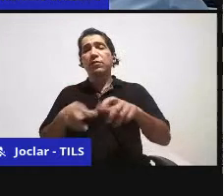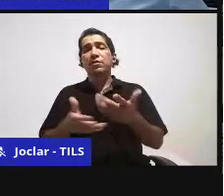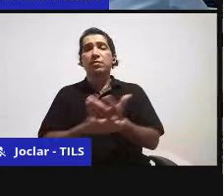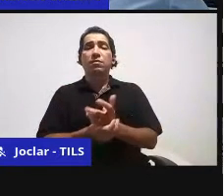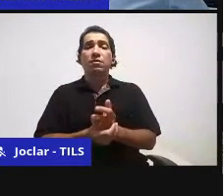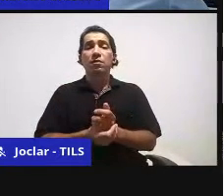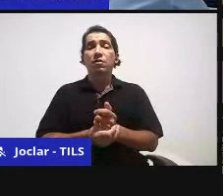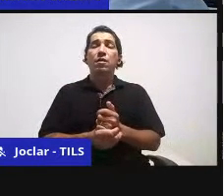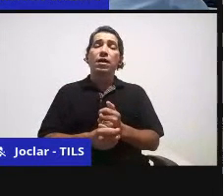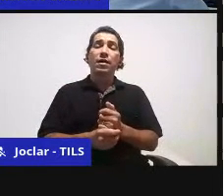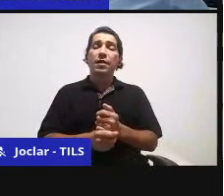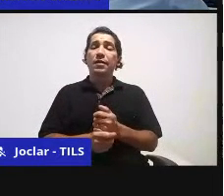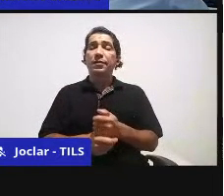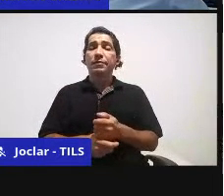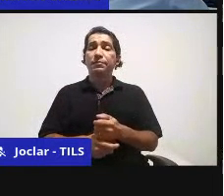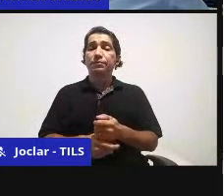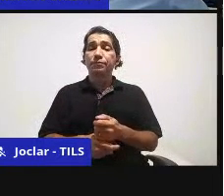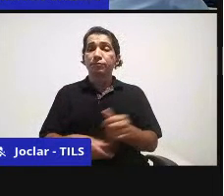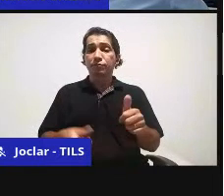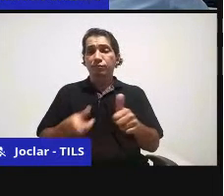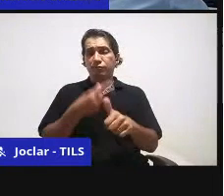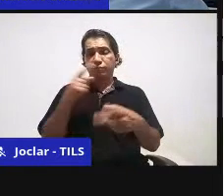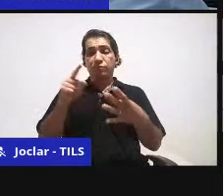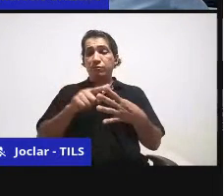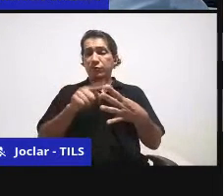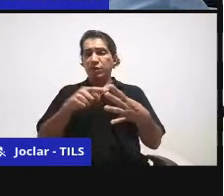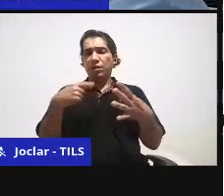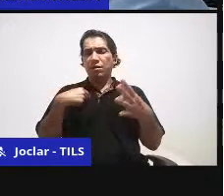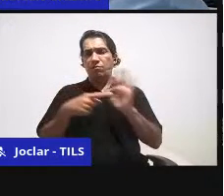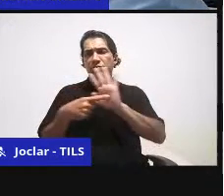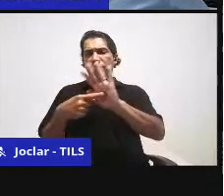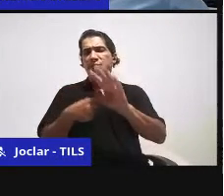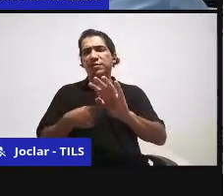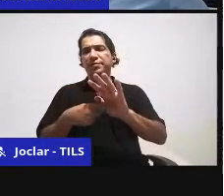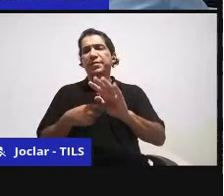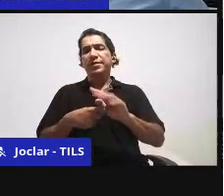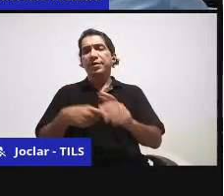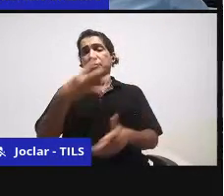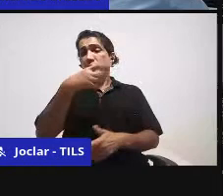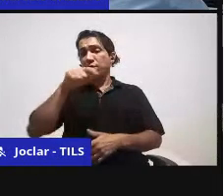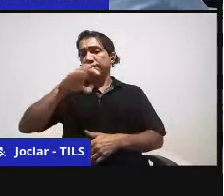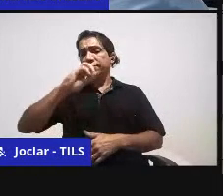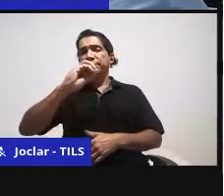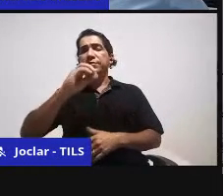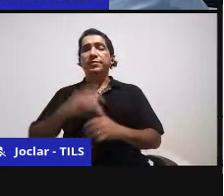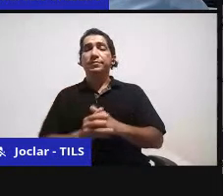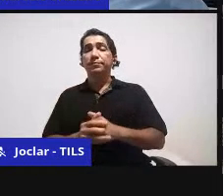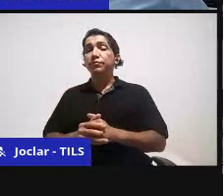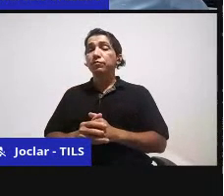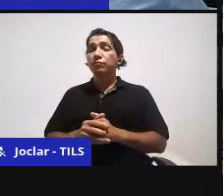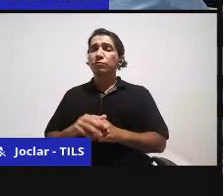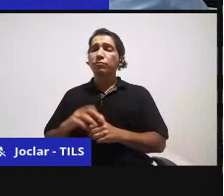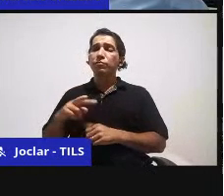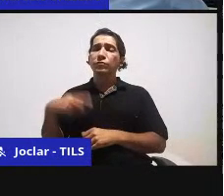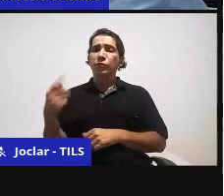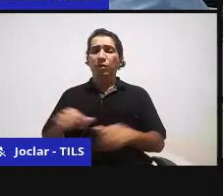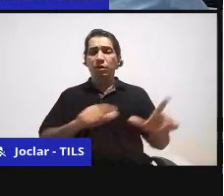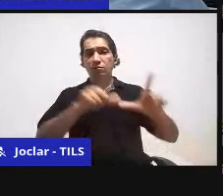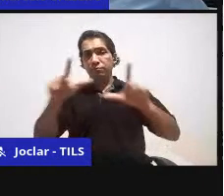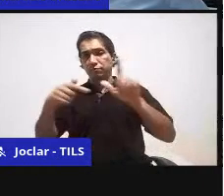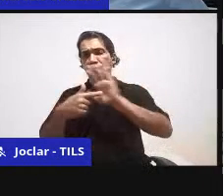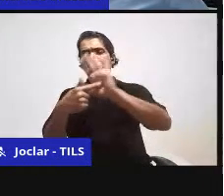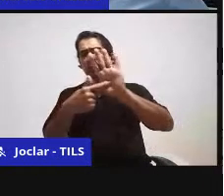4.0, tá? Então aqui são só alguns exemplos das telas, né, então a gente aplicou aqui, ó, né, como vocês podem